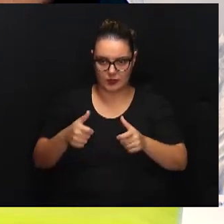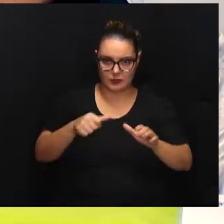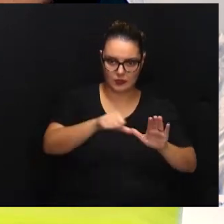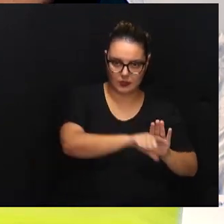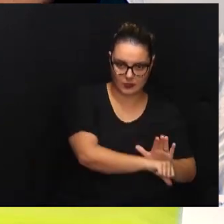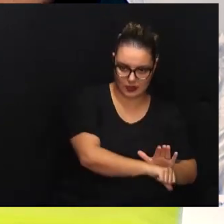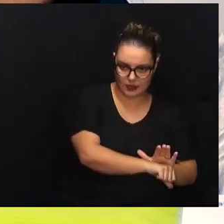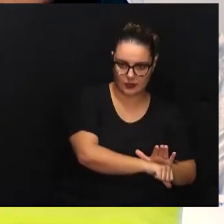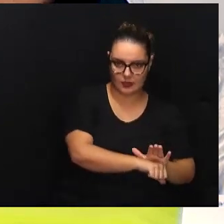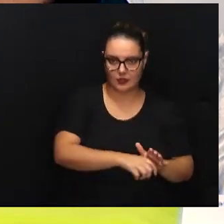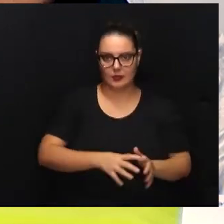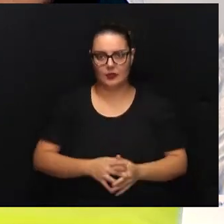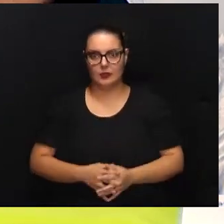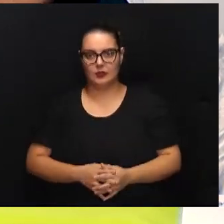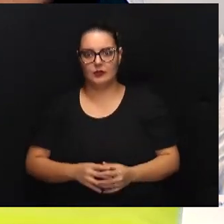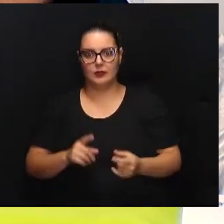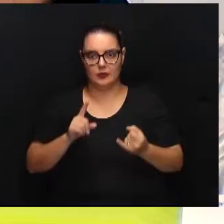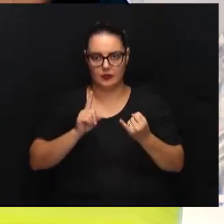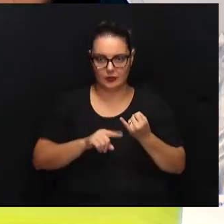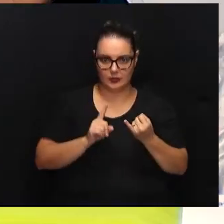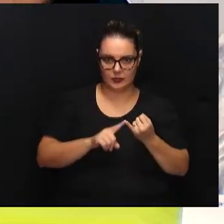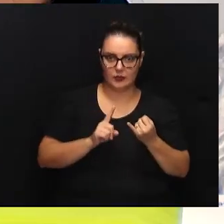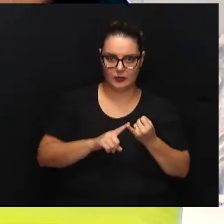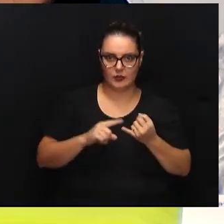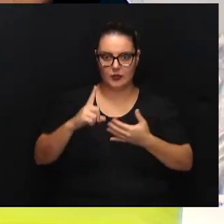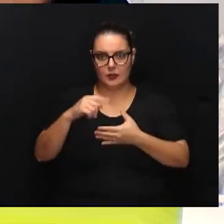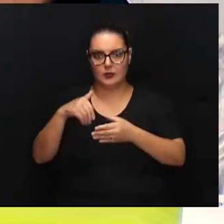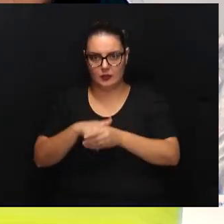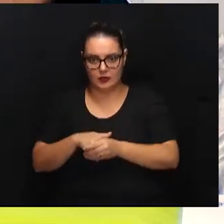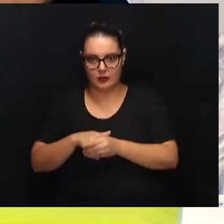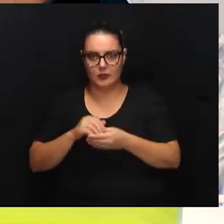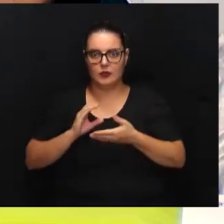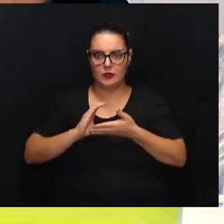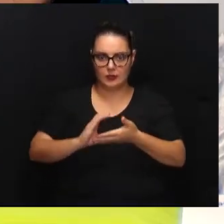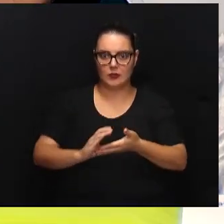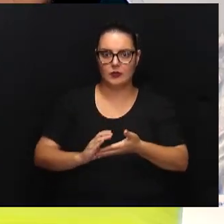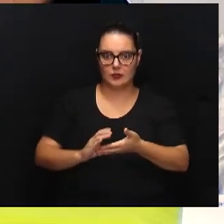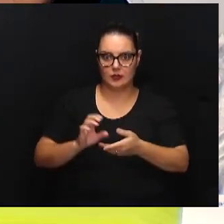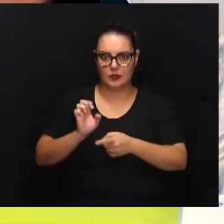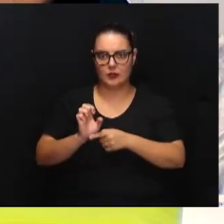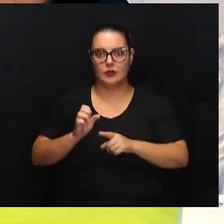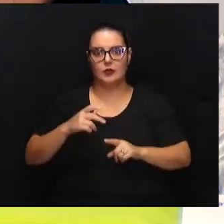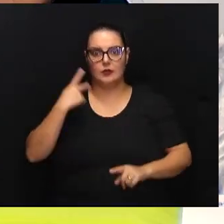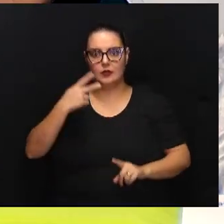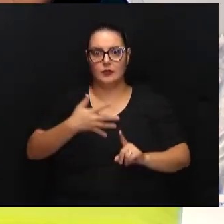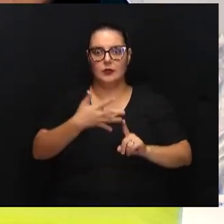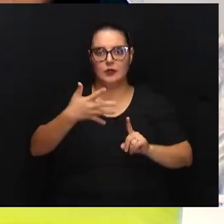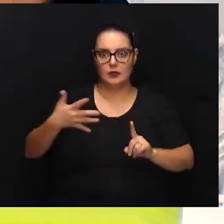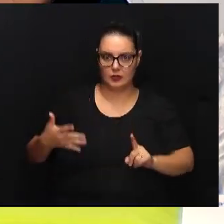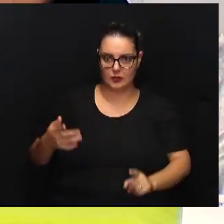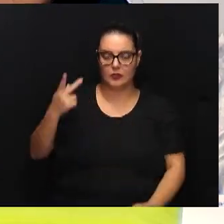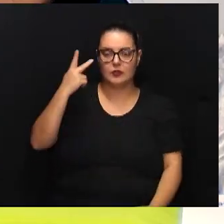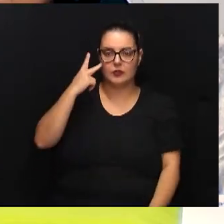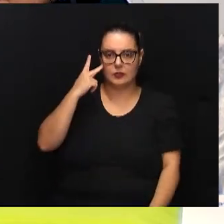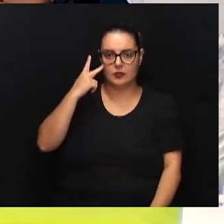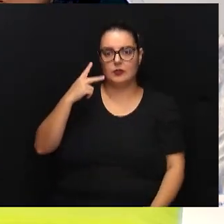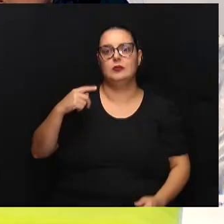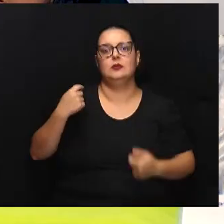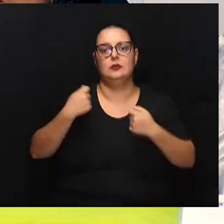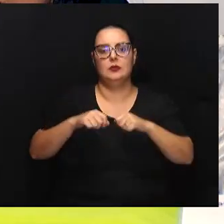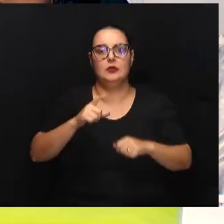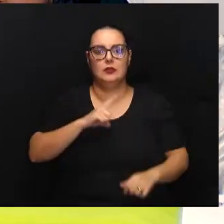de eleição do Conselho Estadual de Políticas LGBT do estado de São Paulo, que deveria ter a sua posse colocada no